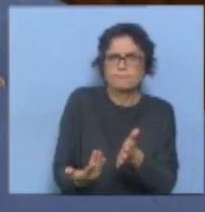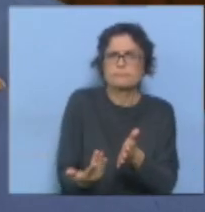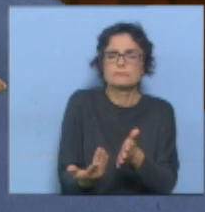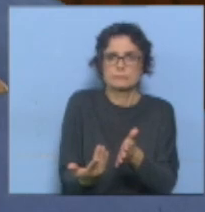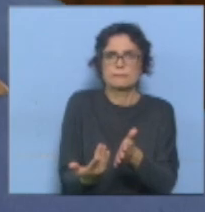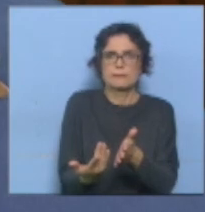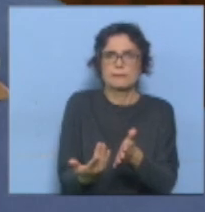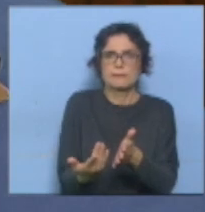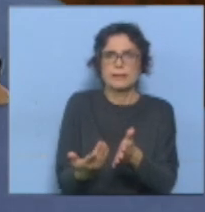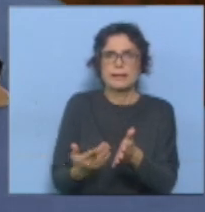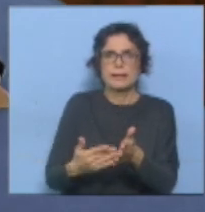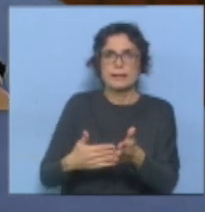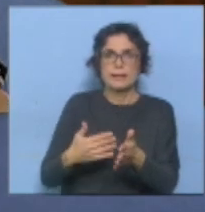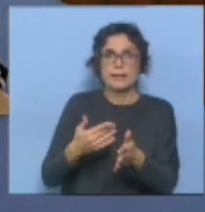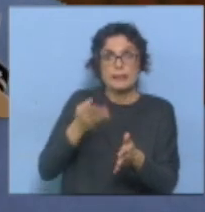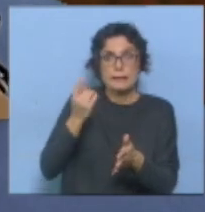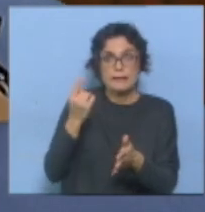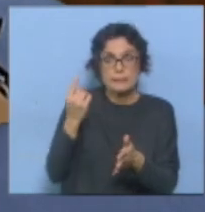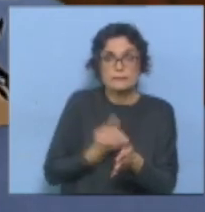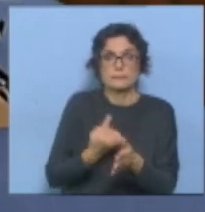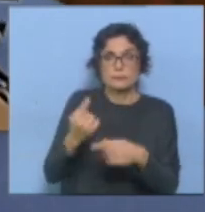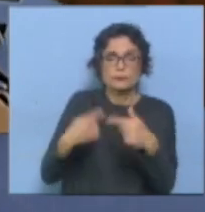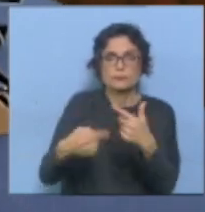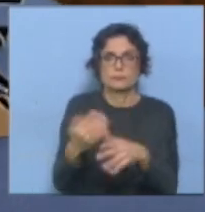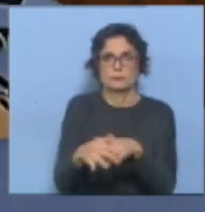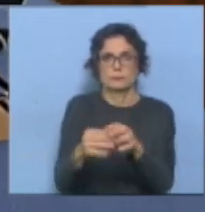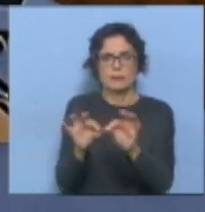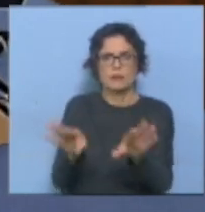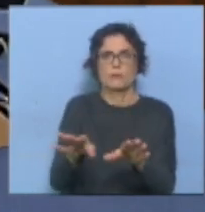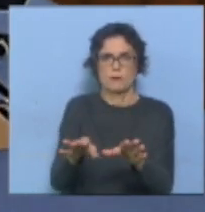neste sentido, apoiando aqueles que, não tendo